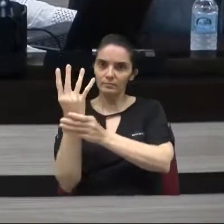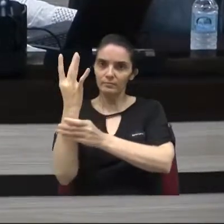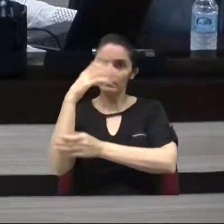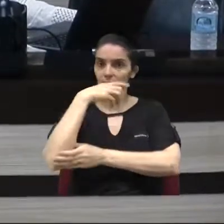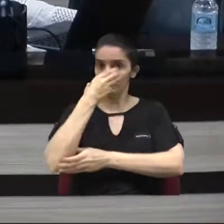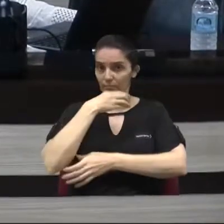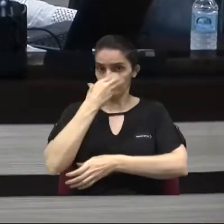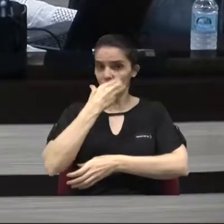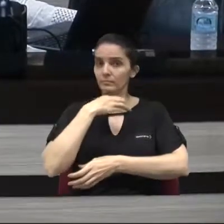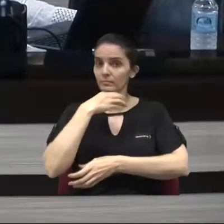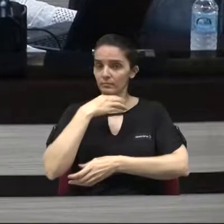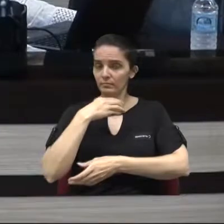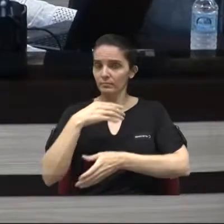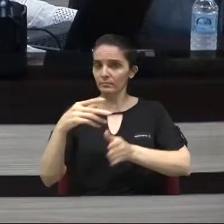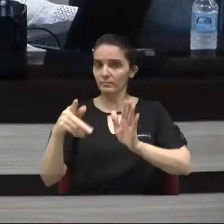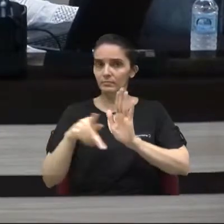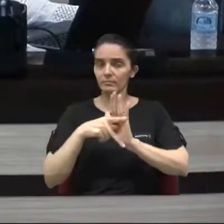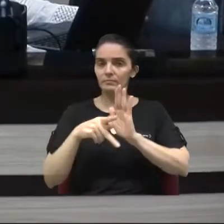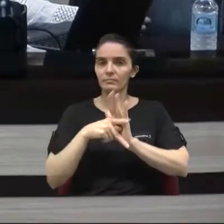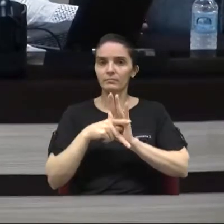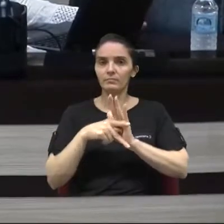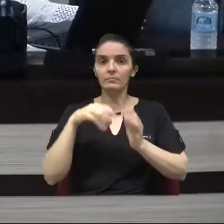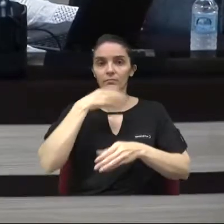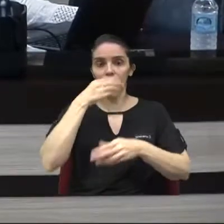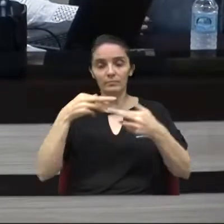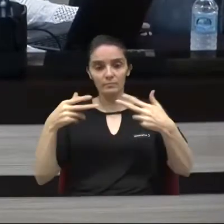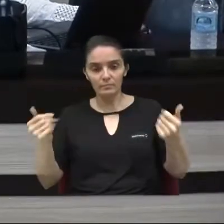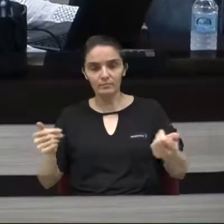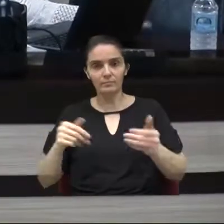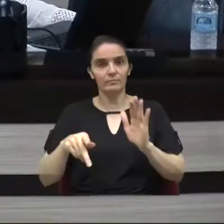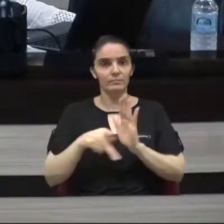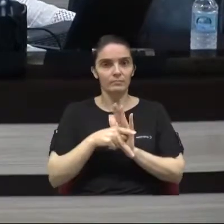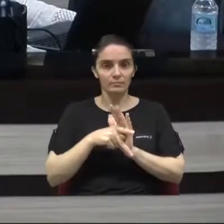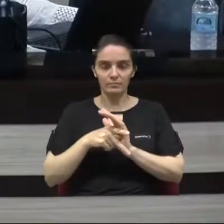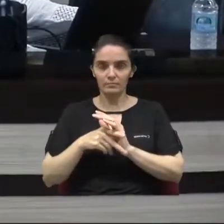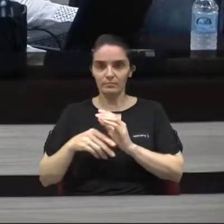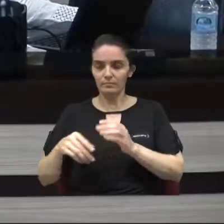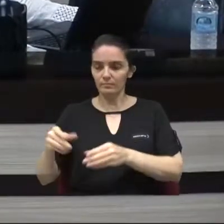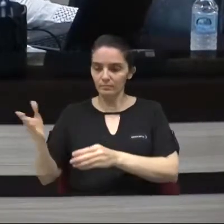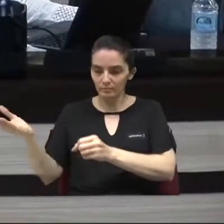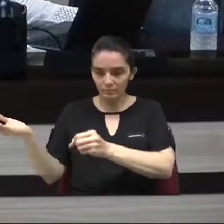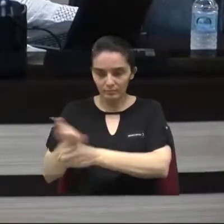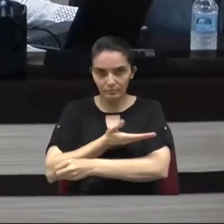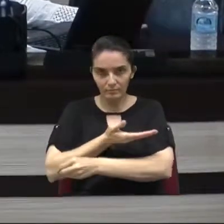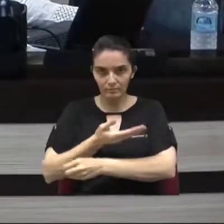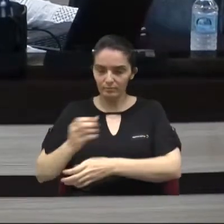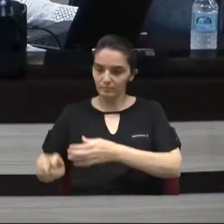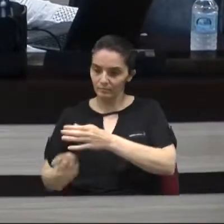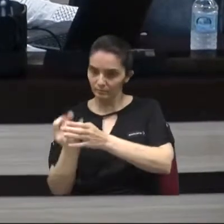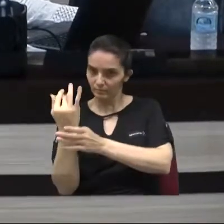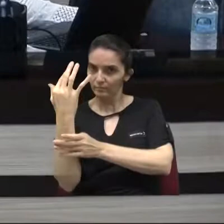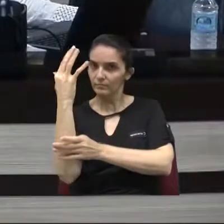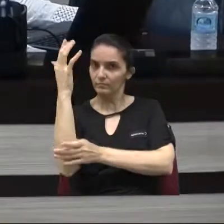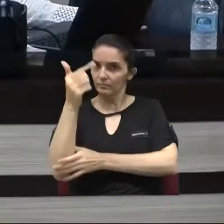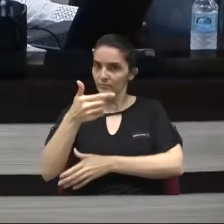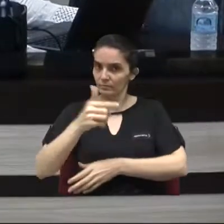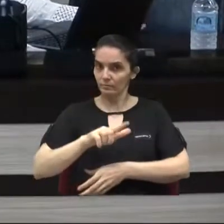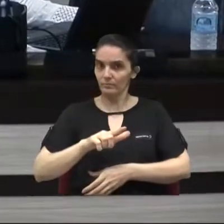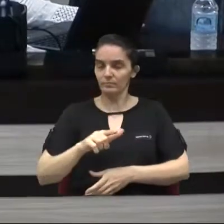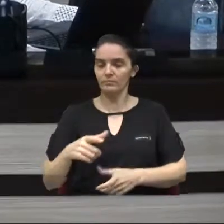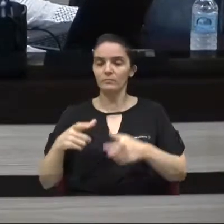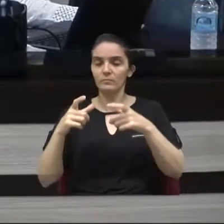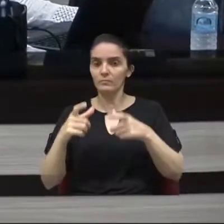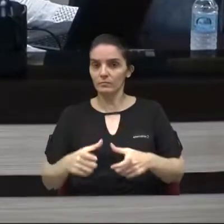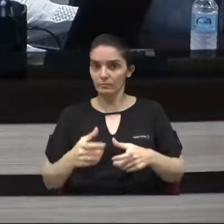frutíferas, destinado ao plantio ou reposição de árvores de espécies frutíferas em áreas públicas do